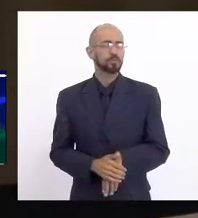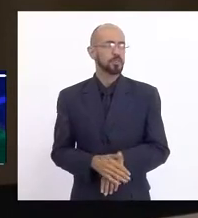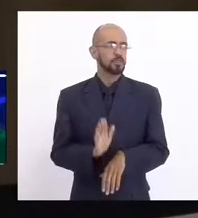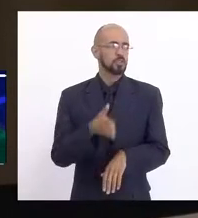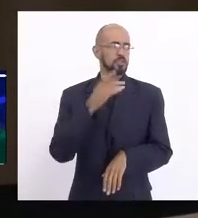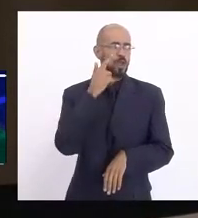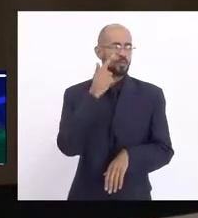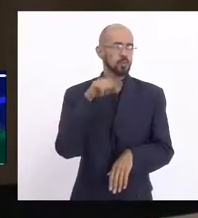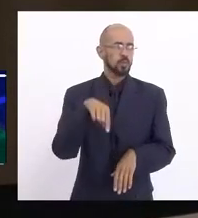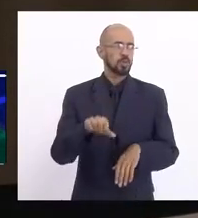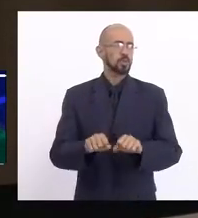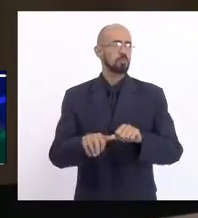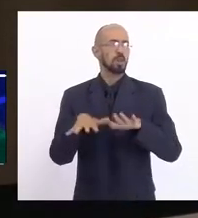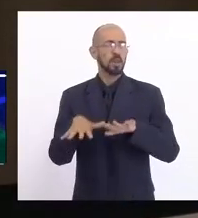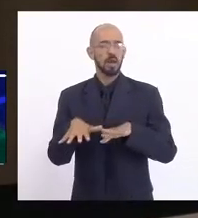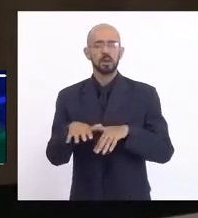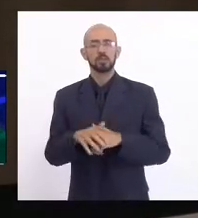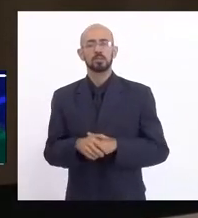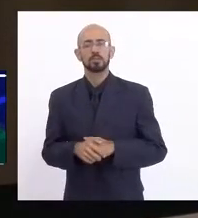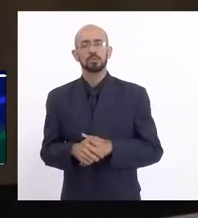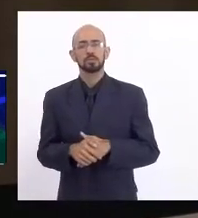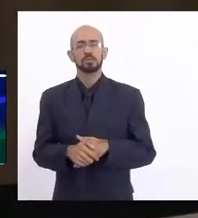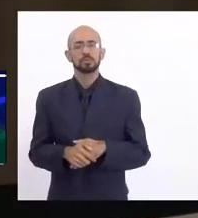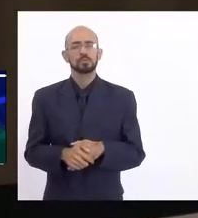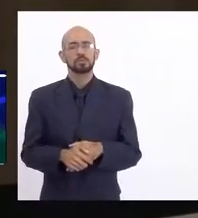em plenário.